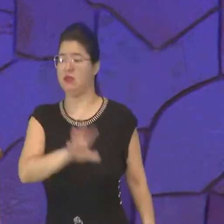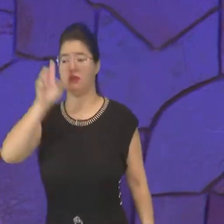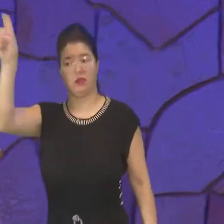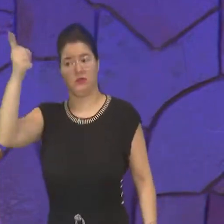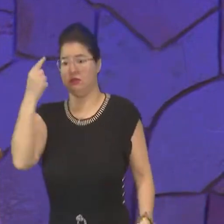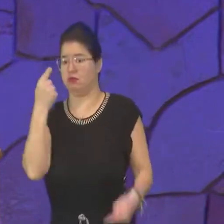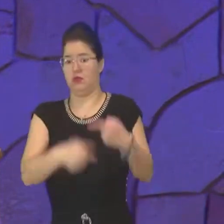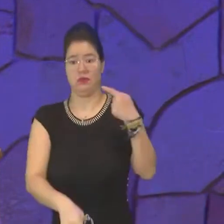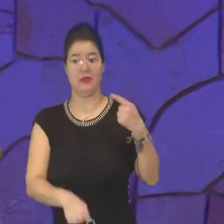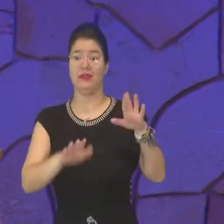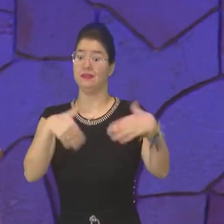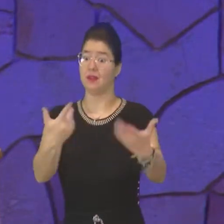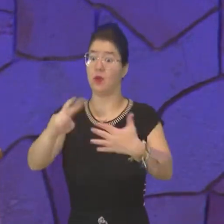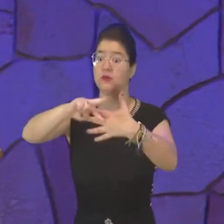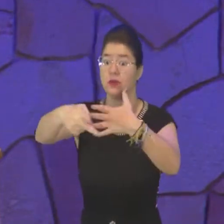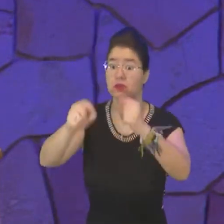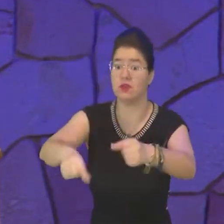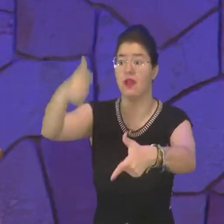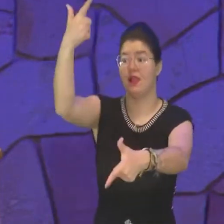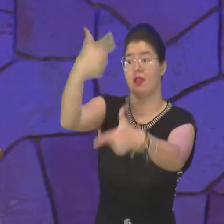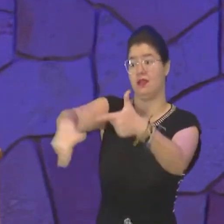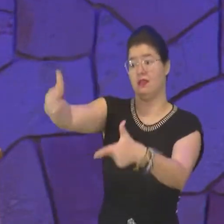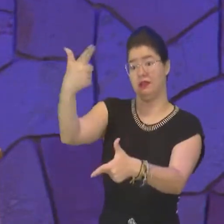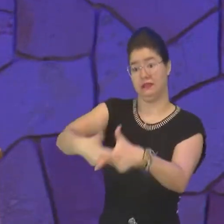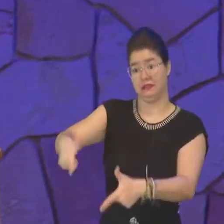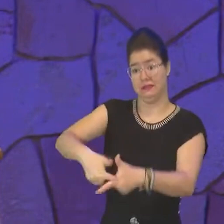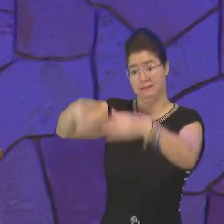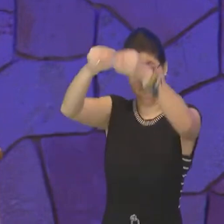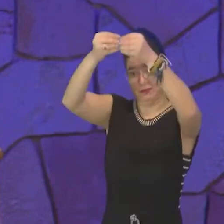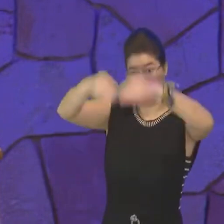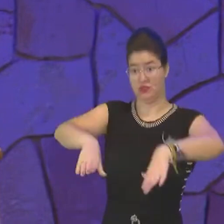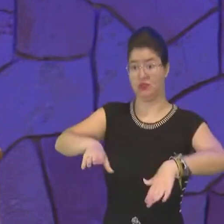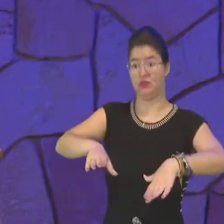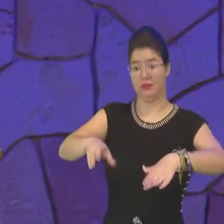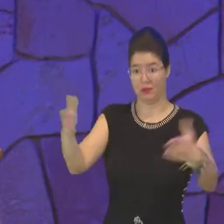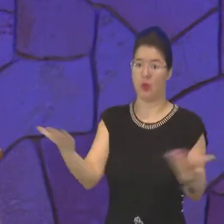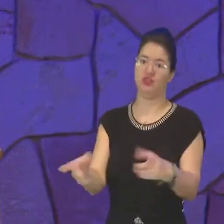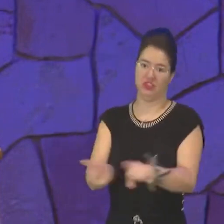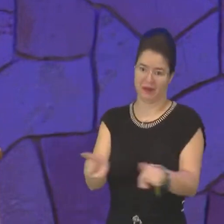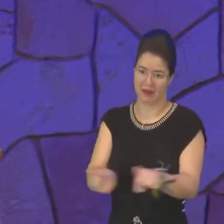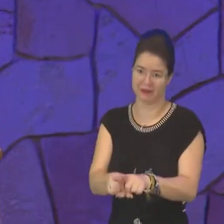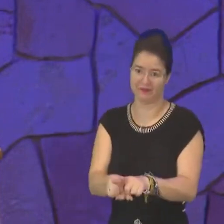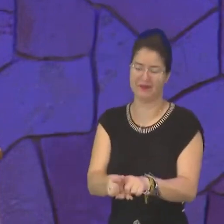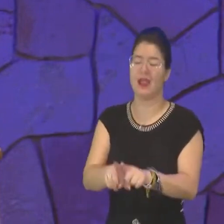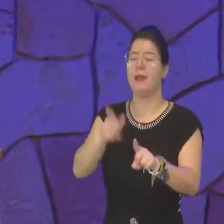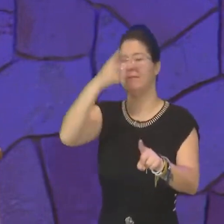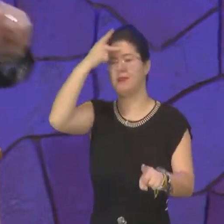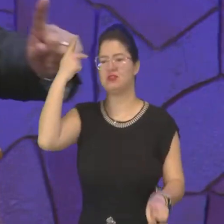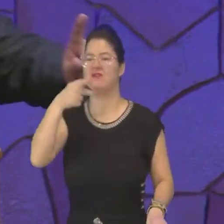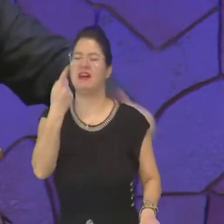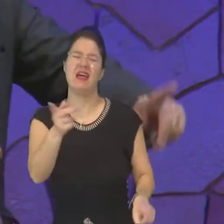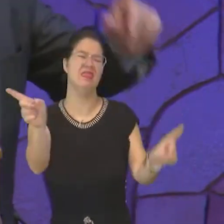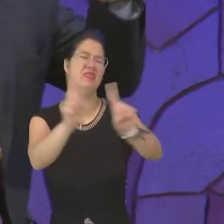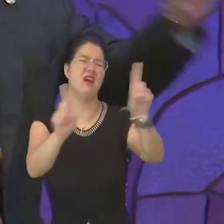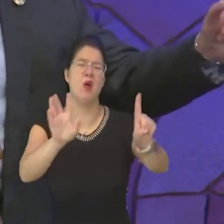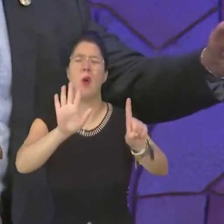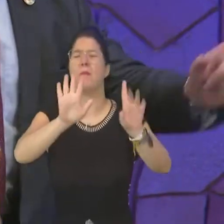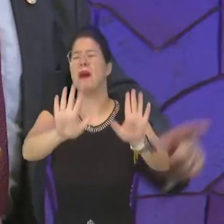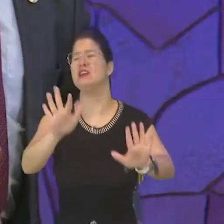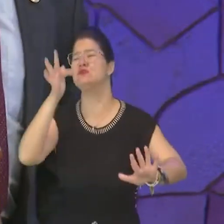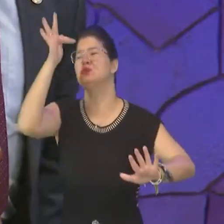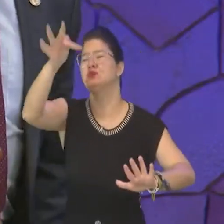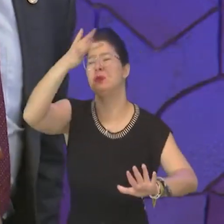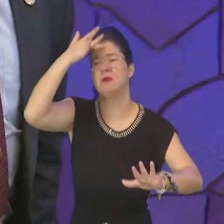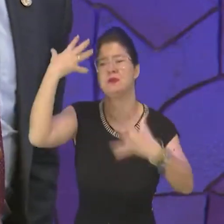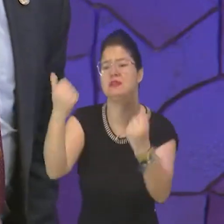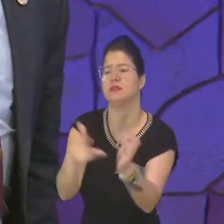certeza traria problema, e com certeza traz. Ah, mas ele vai converter. Paulo fala assim, quem garante que